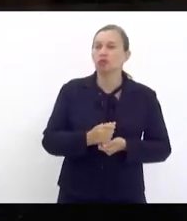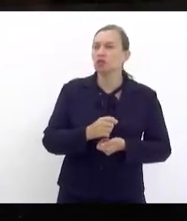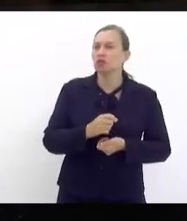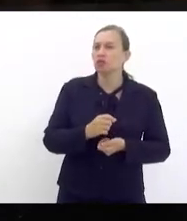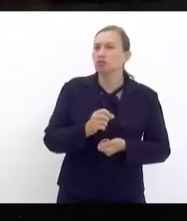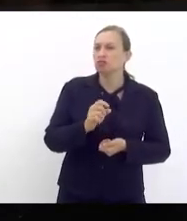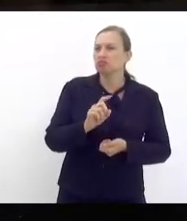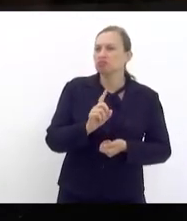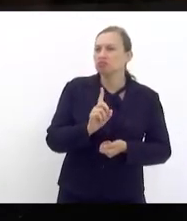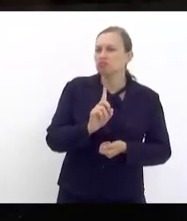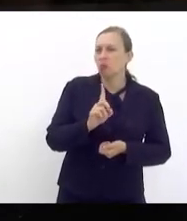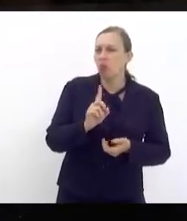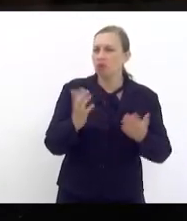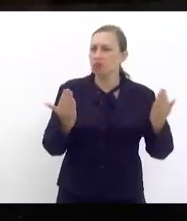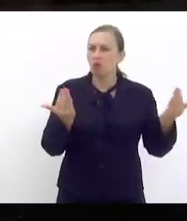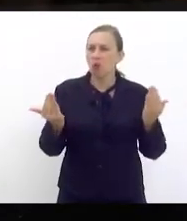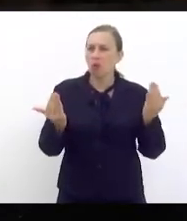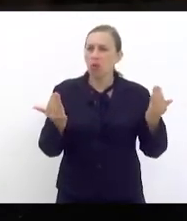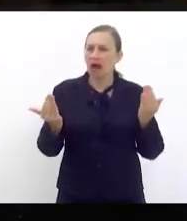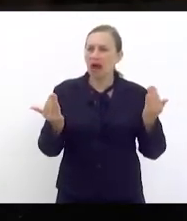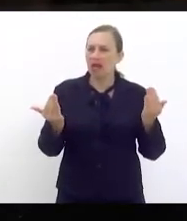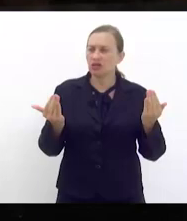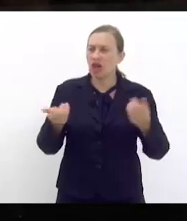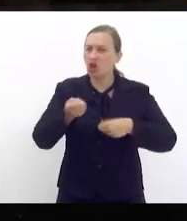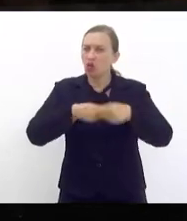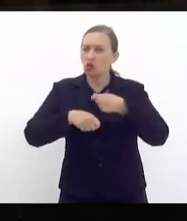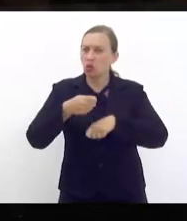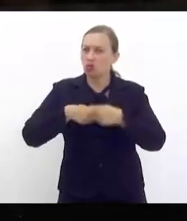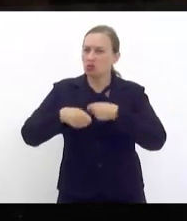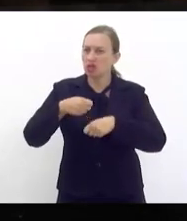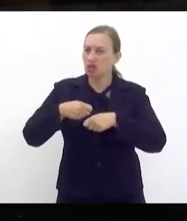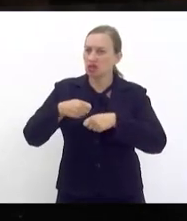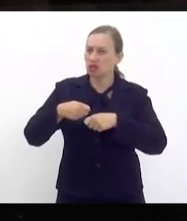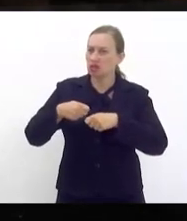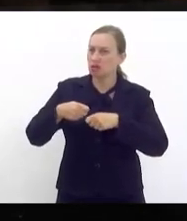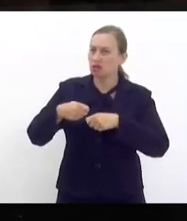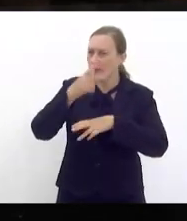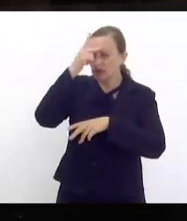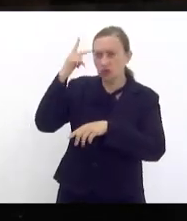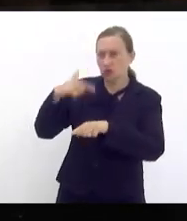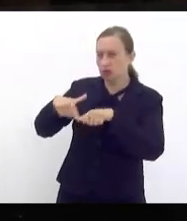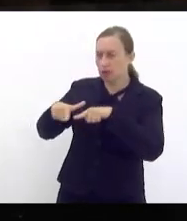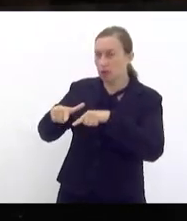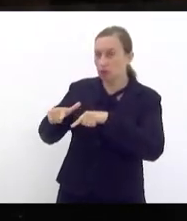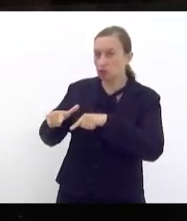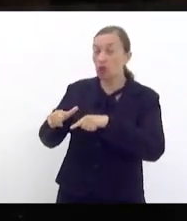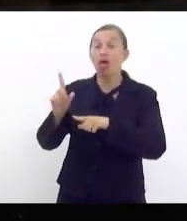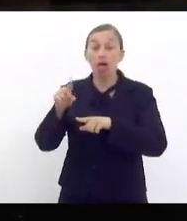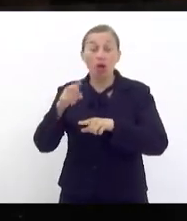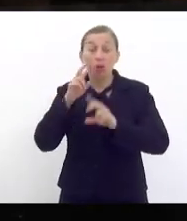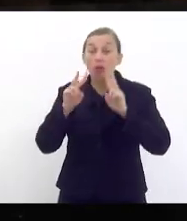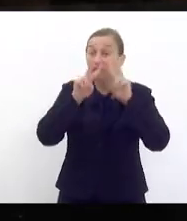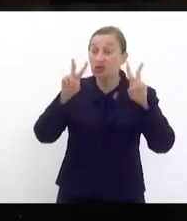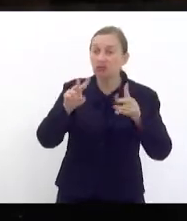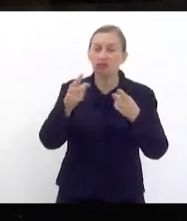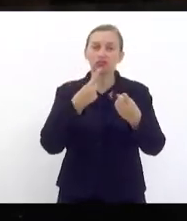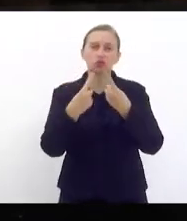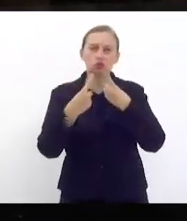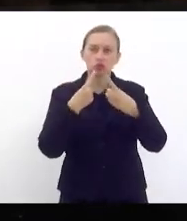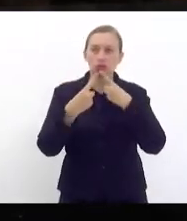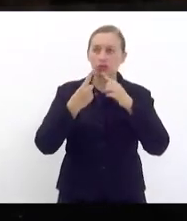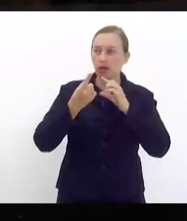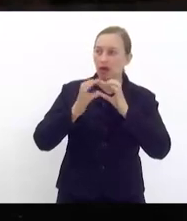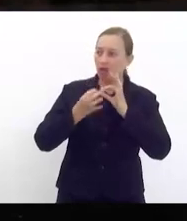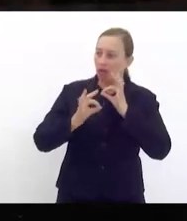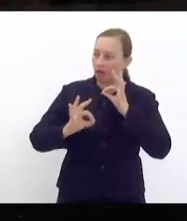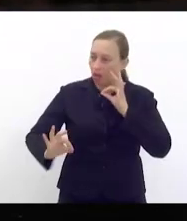nem de longe comparável à economia doméstica. E isso também é um ponto, inclusive, que a gente precisa debater exaustivamente